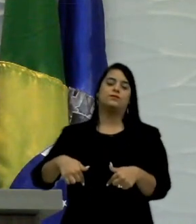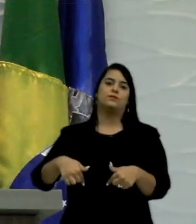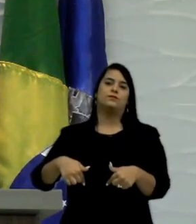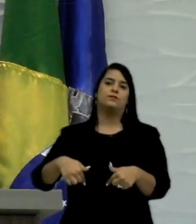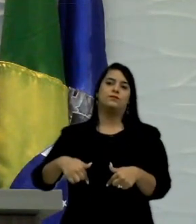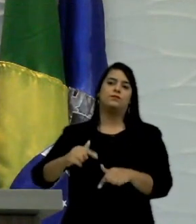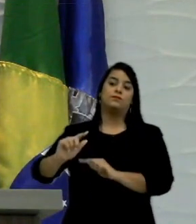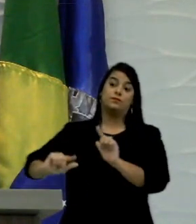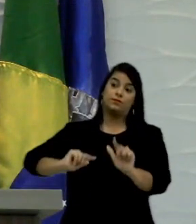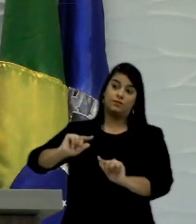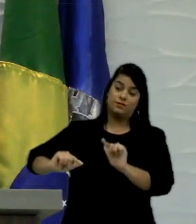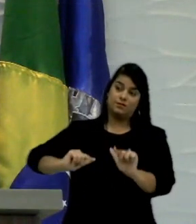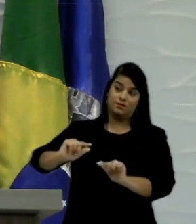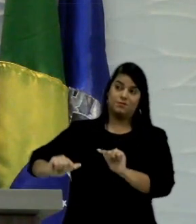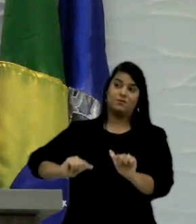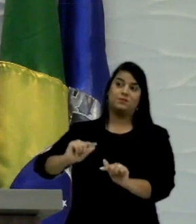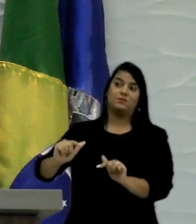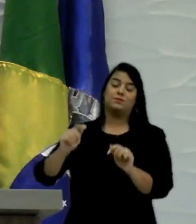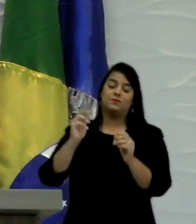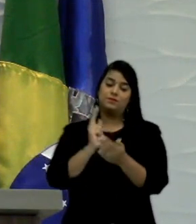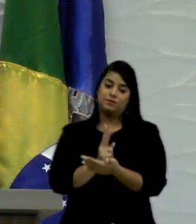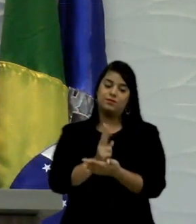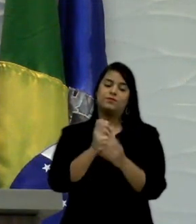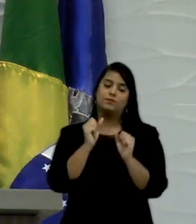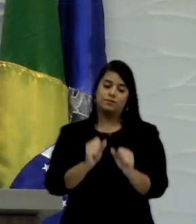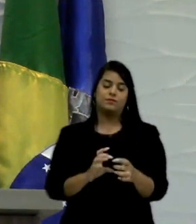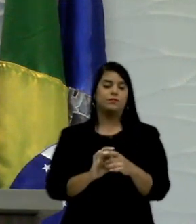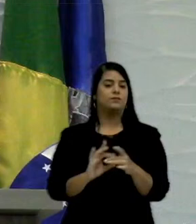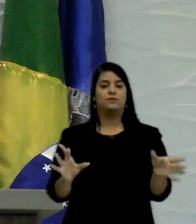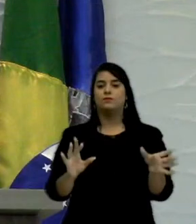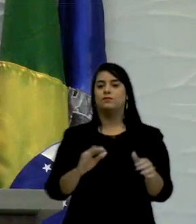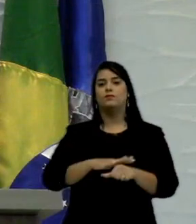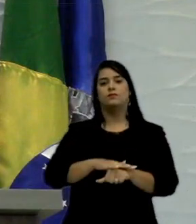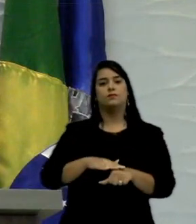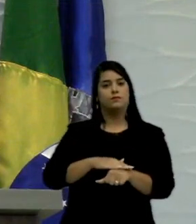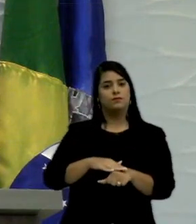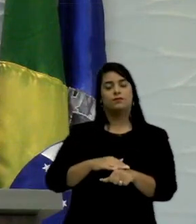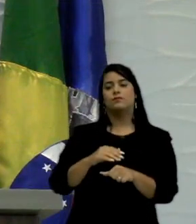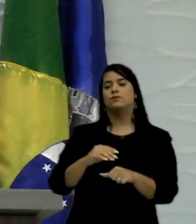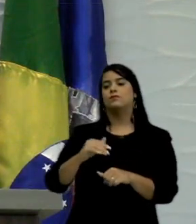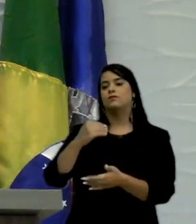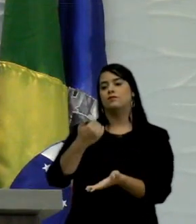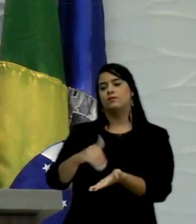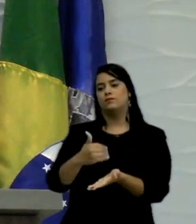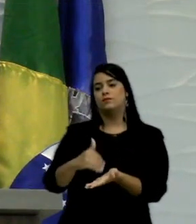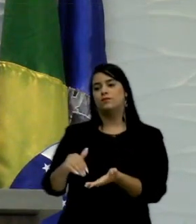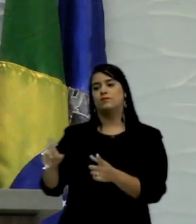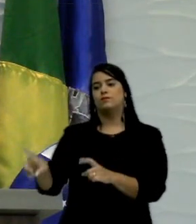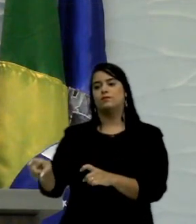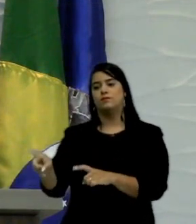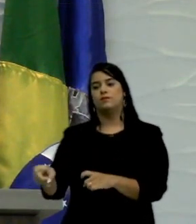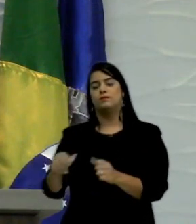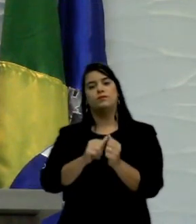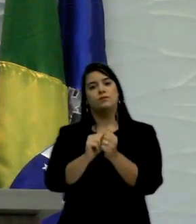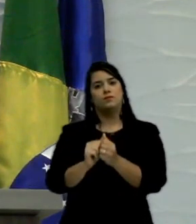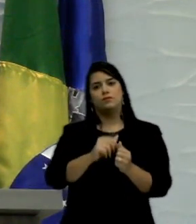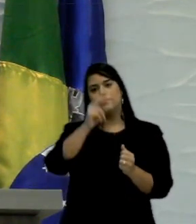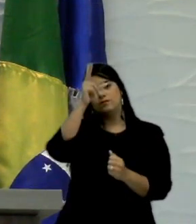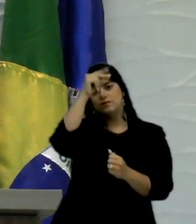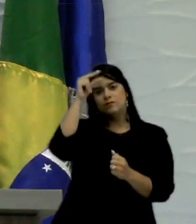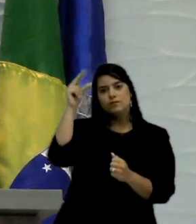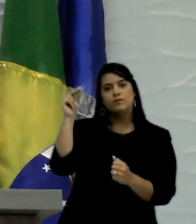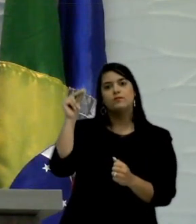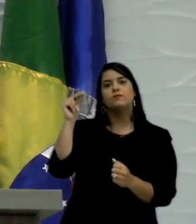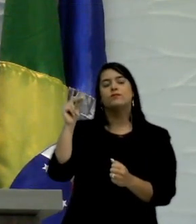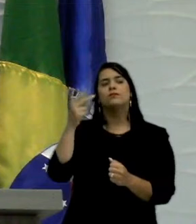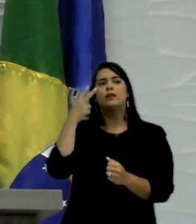sempre que possível, dialogado com o secretário de Agricultura, né, com o prefeito, nesse sentido de